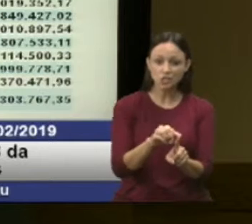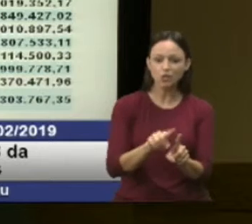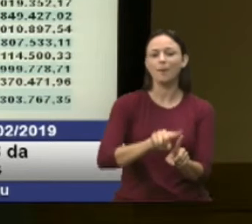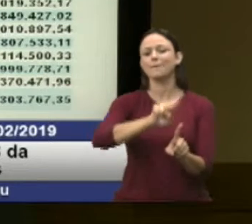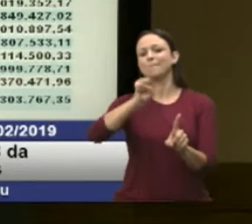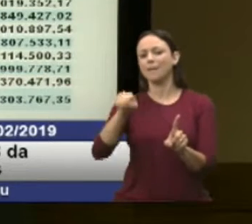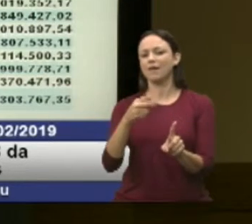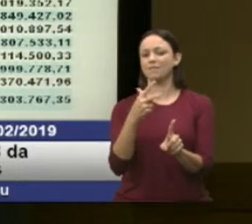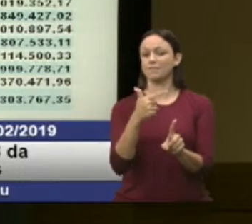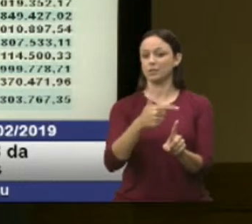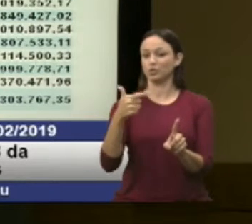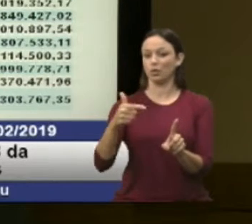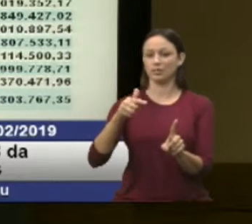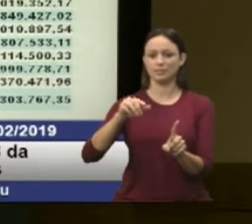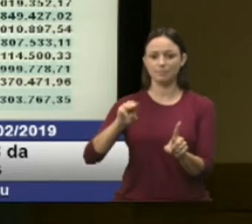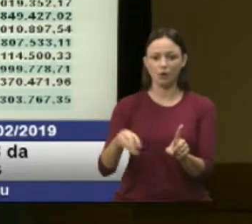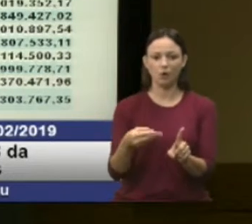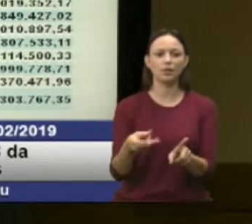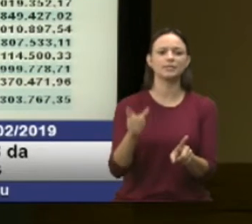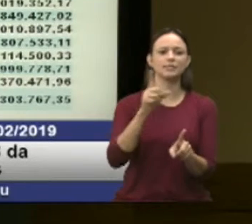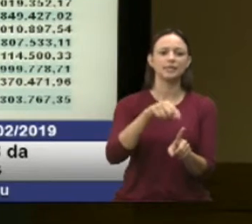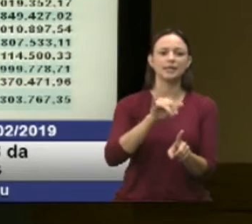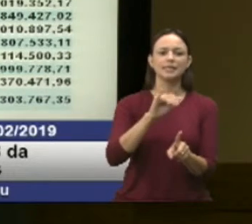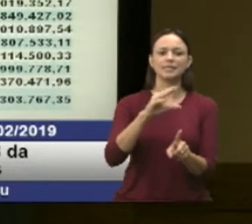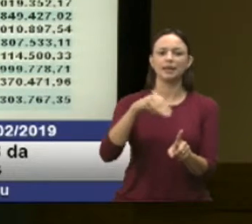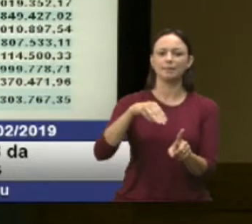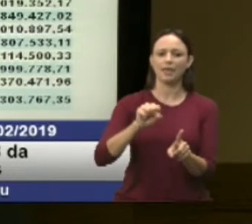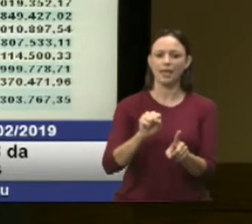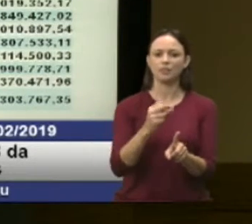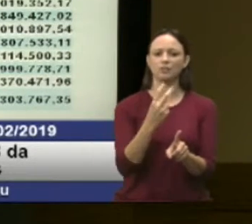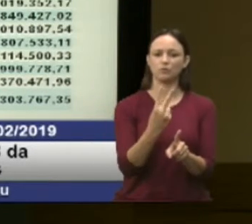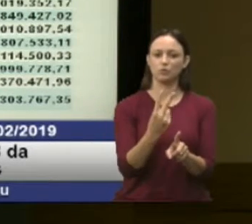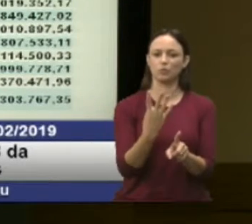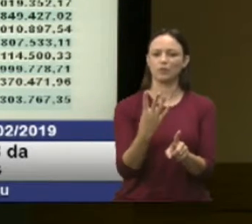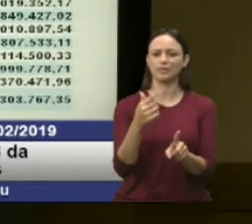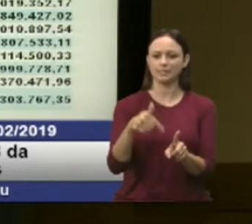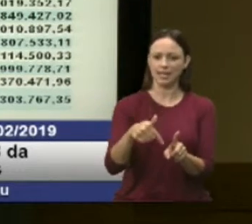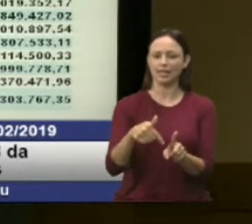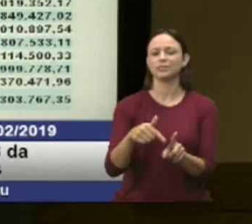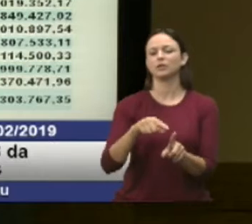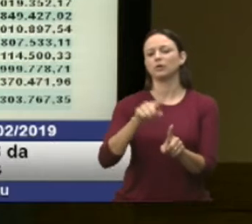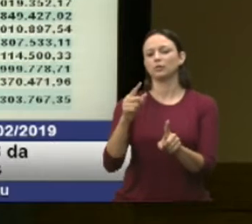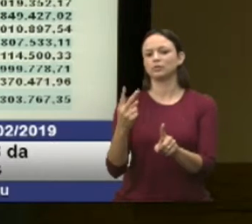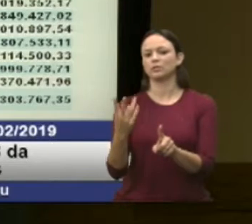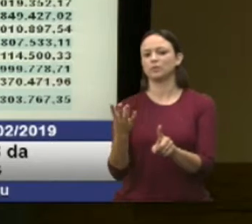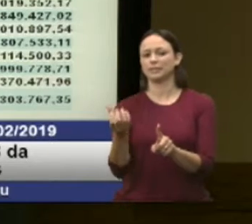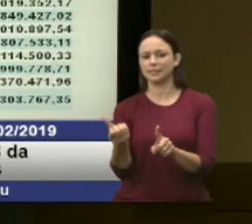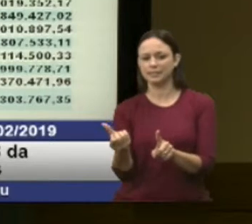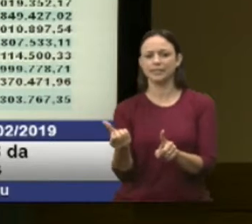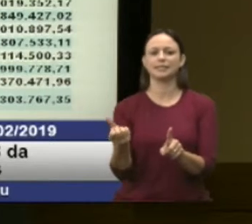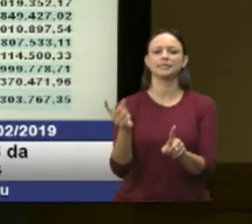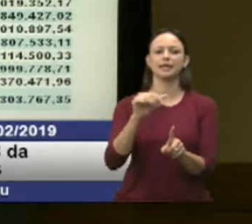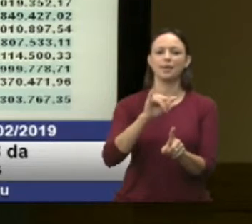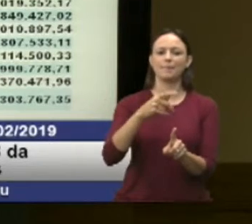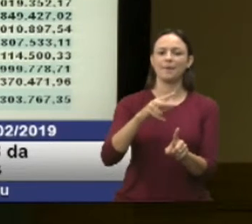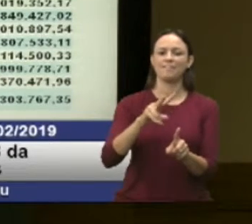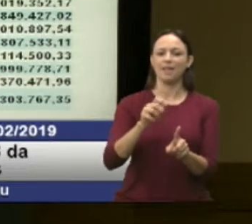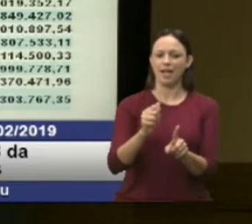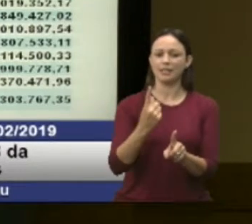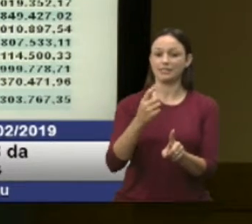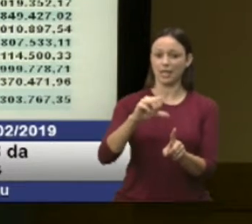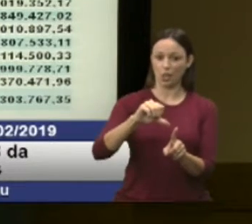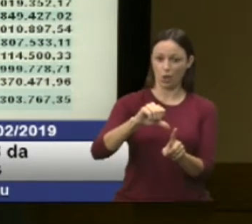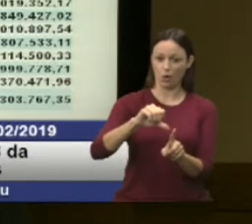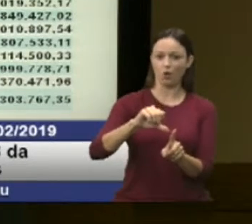para 22, o ICMS 247 para 246, o IPVA 19 milhões